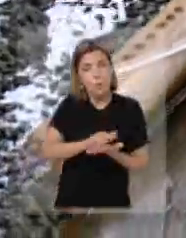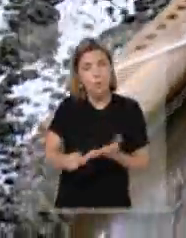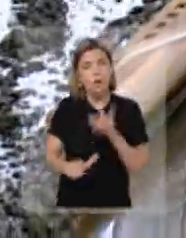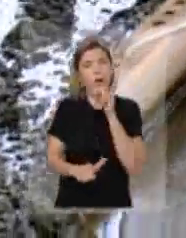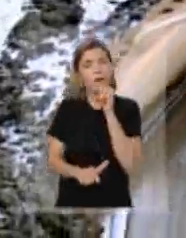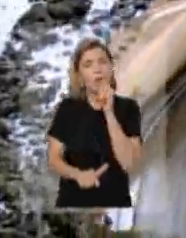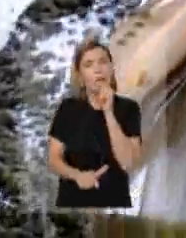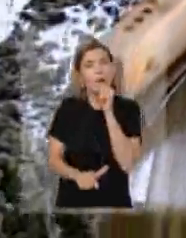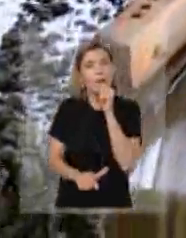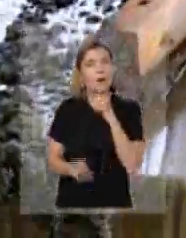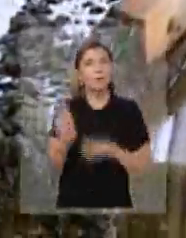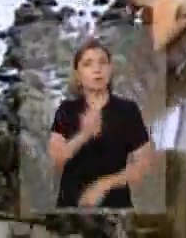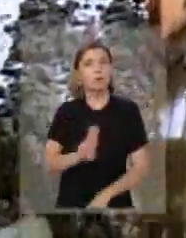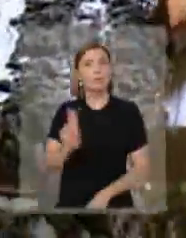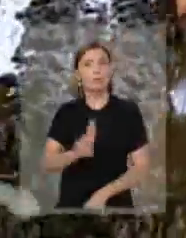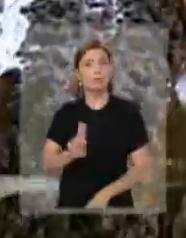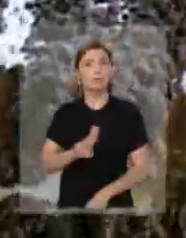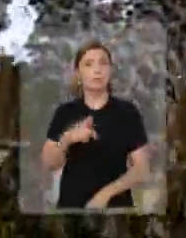retiradas da água.